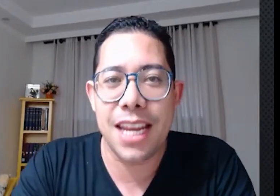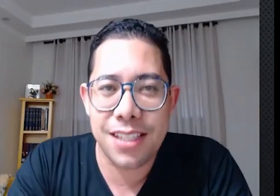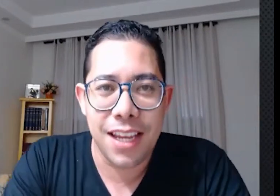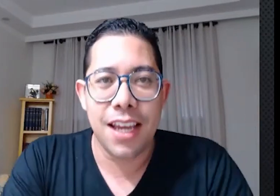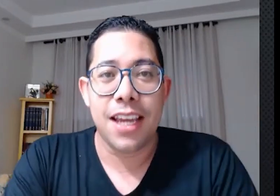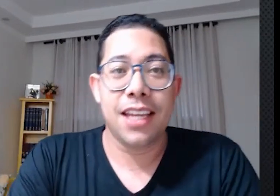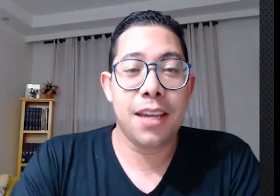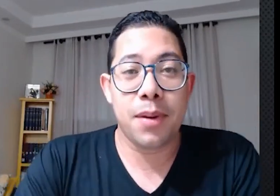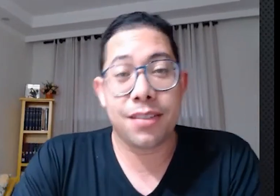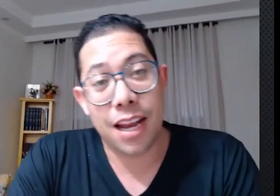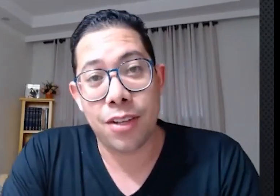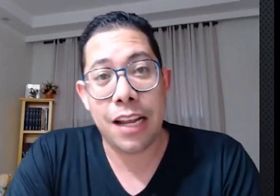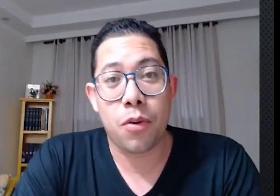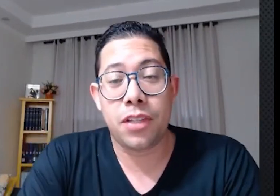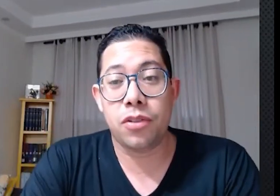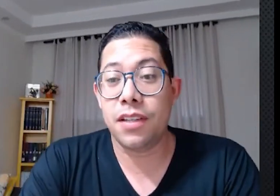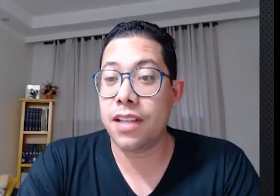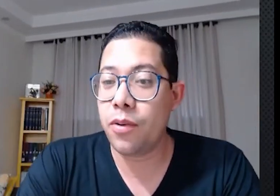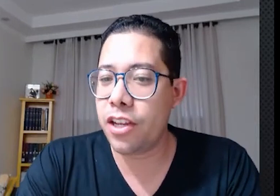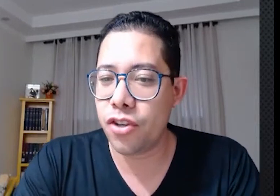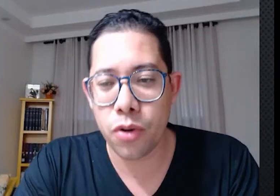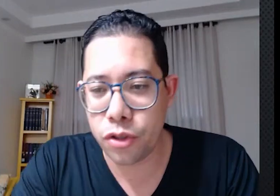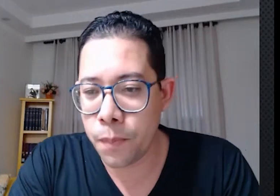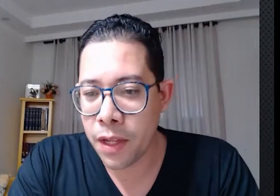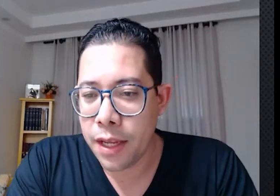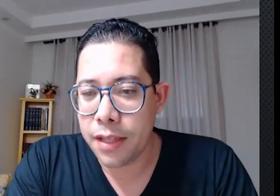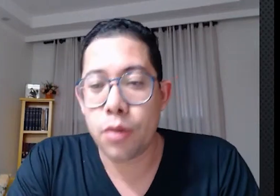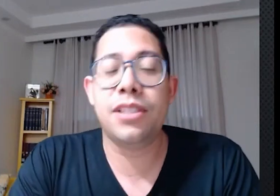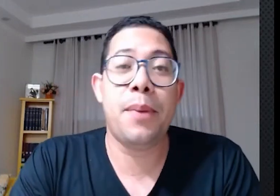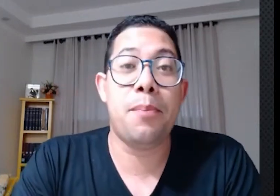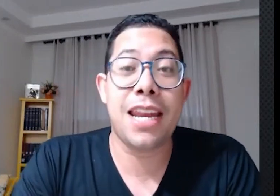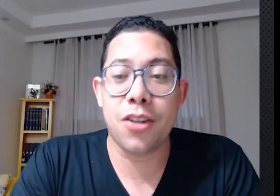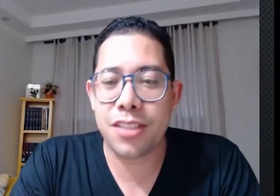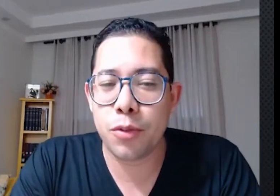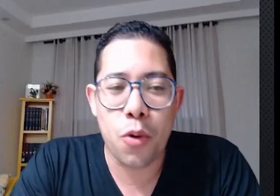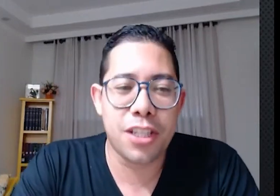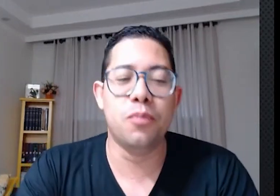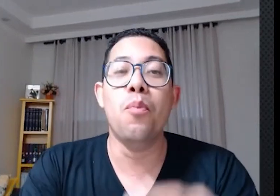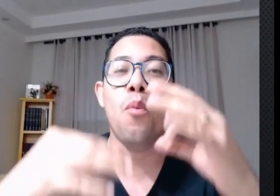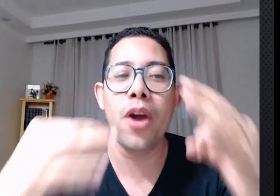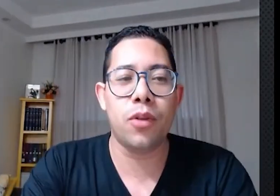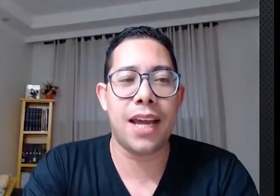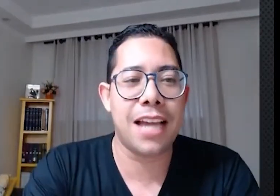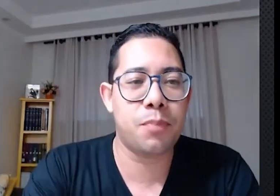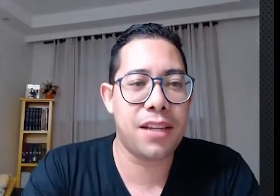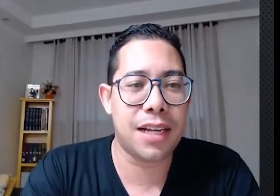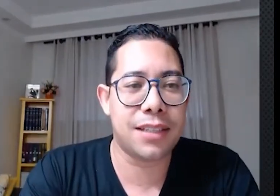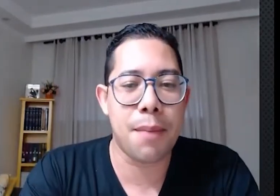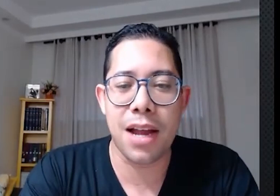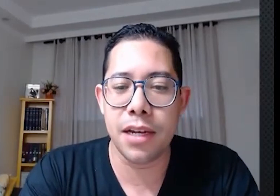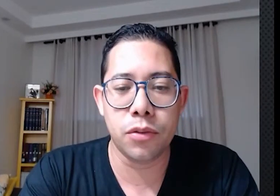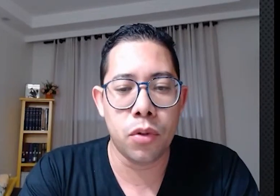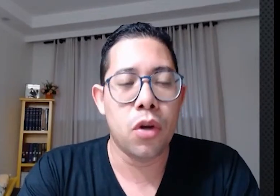algum interesse em Libras relacionado ao contexto cristão, religioso. Então se prepare que nós temos coisas muito legais para